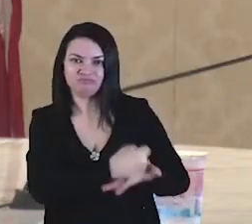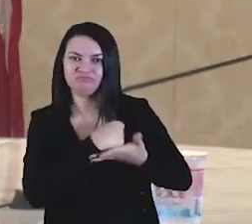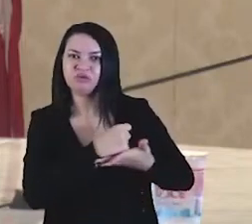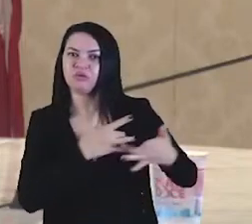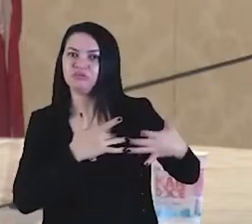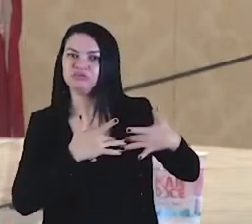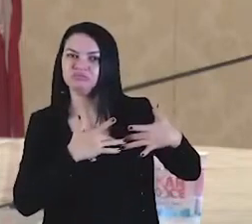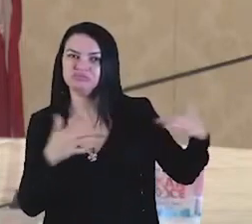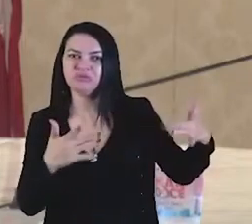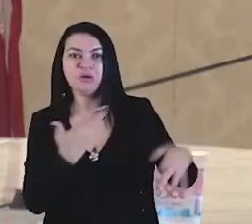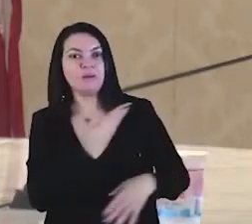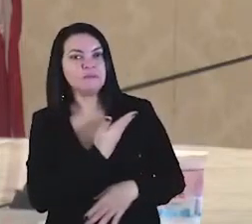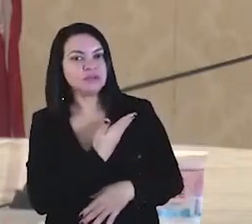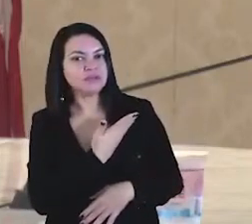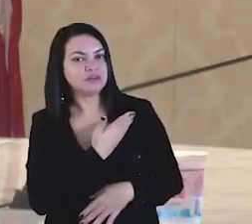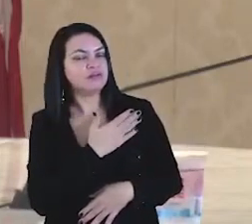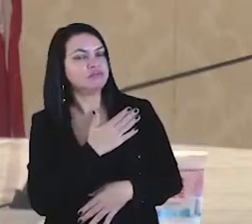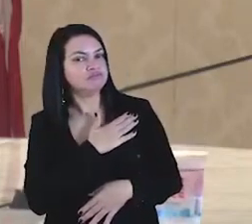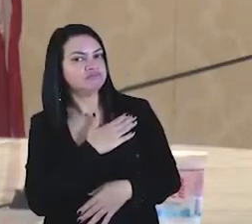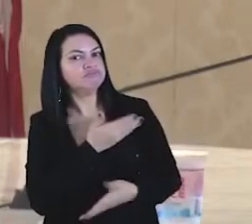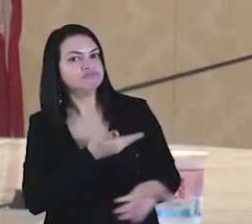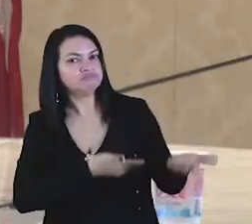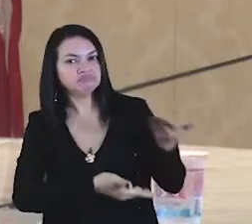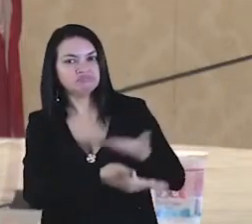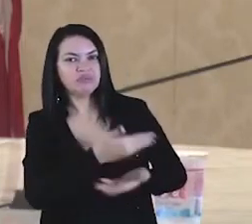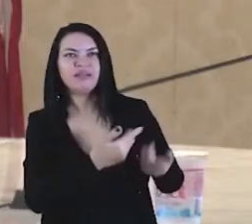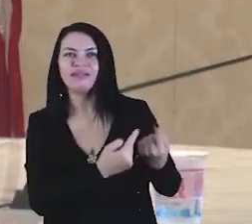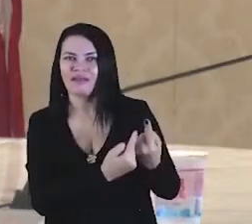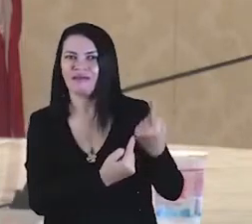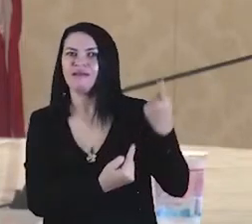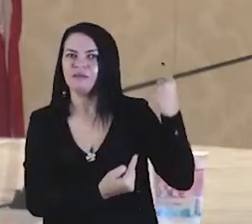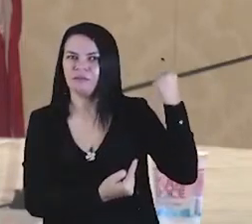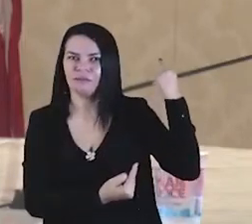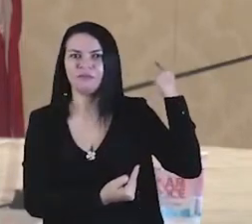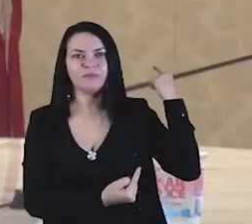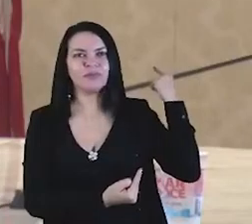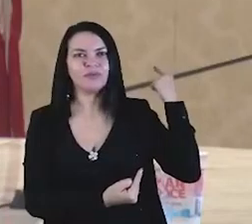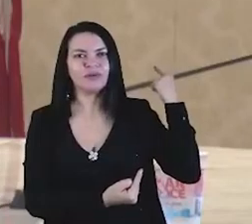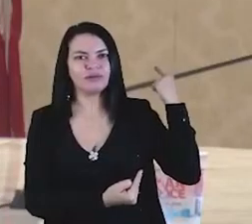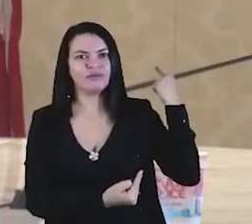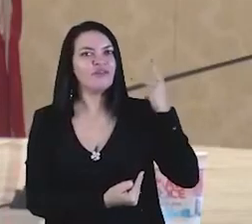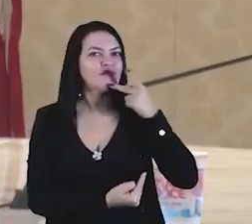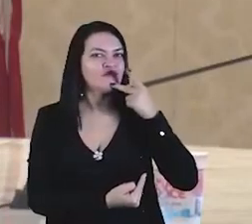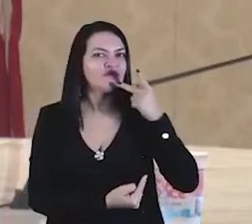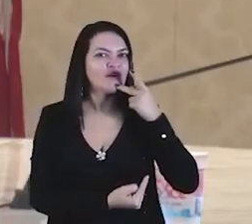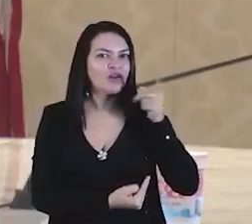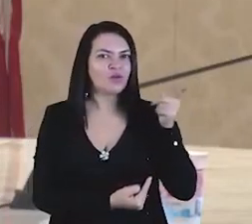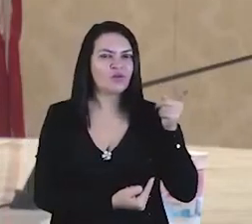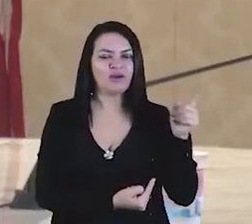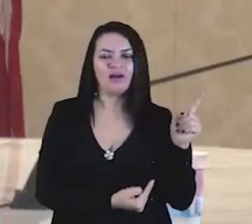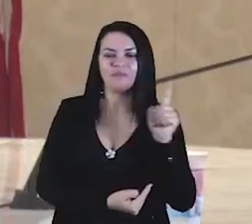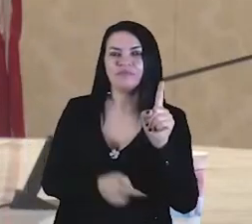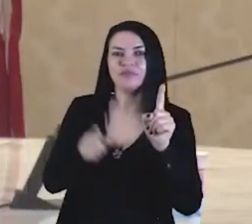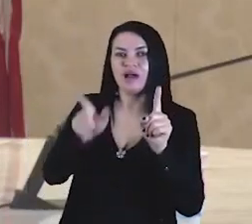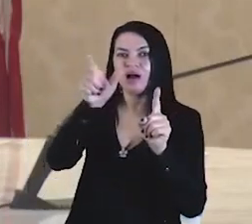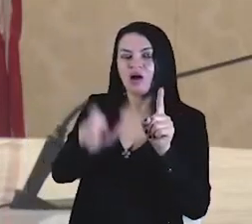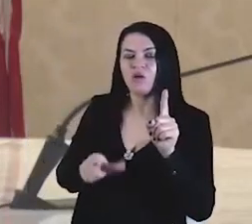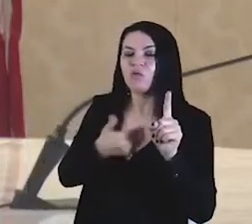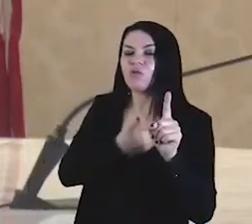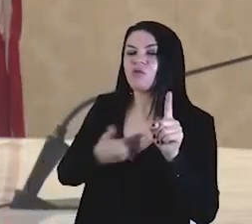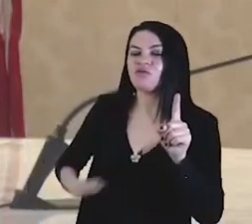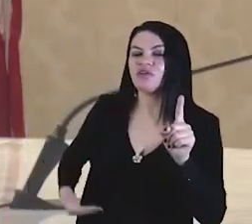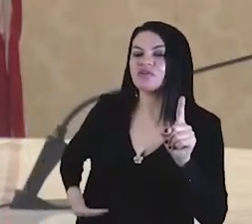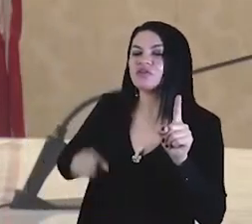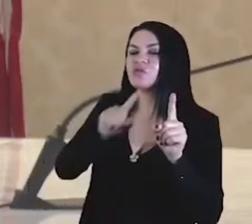Cortesia de amizade e fraternidade é na época se dirigiu ao então Governador Oi Marinaldo disse que